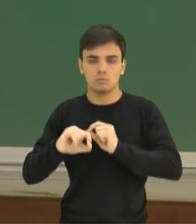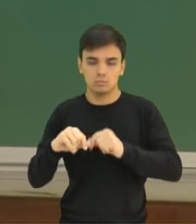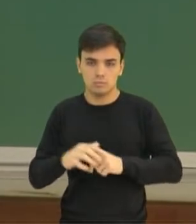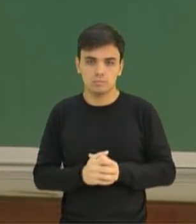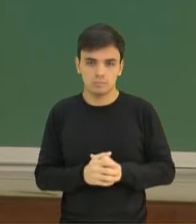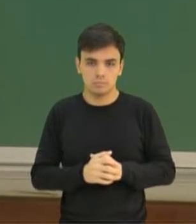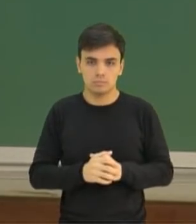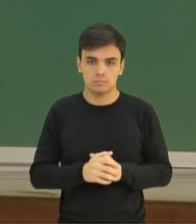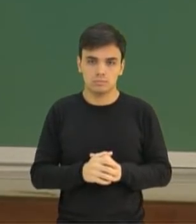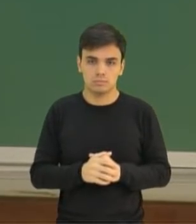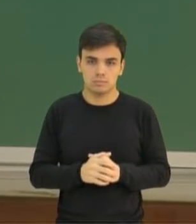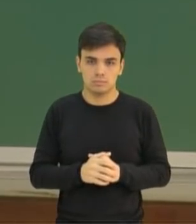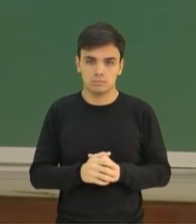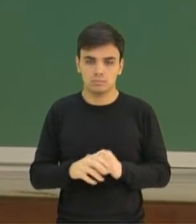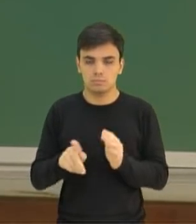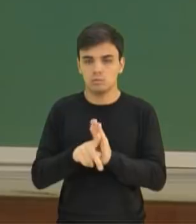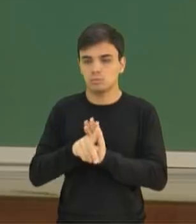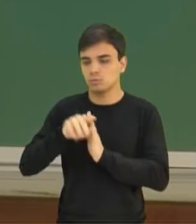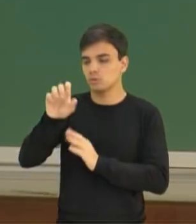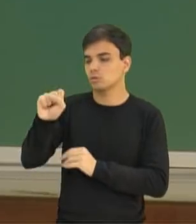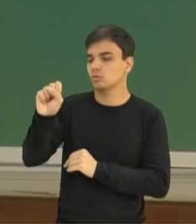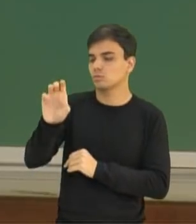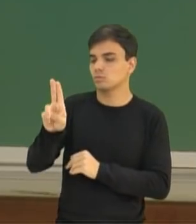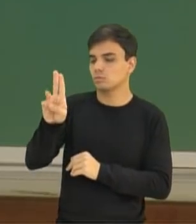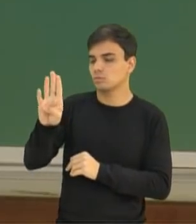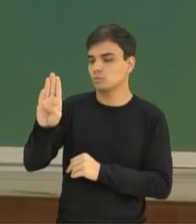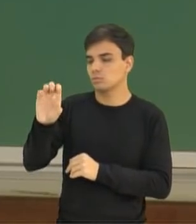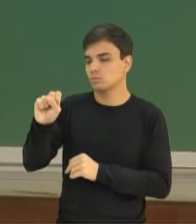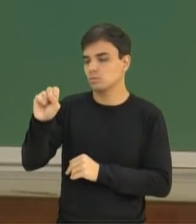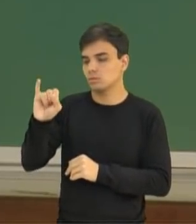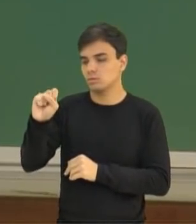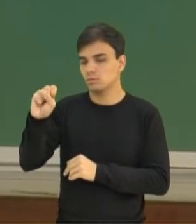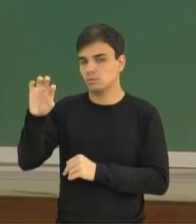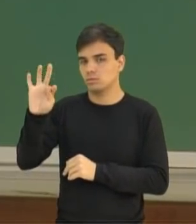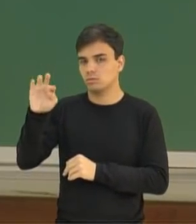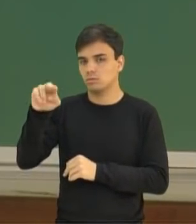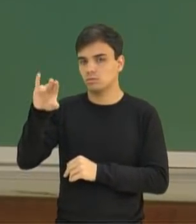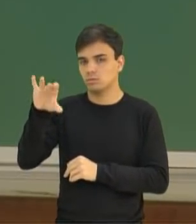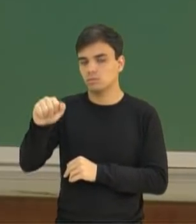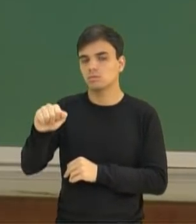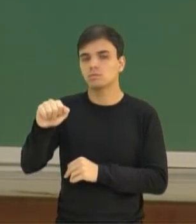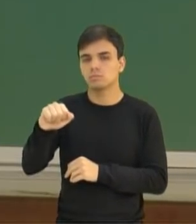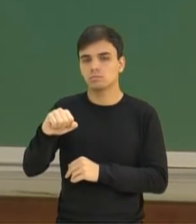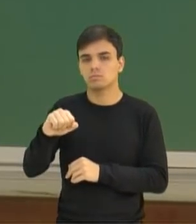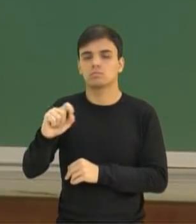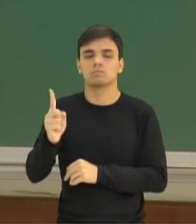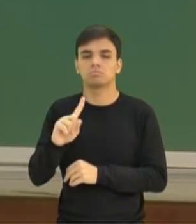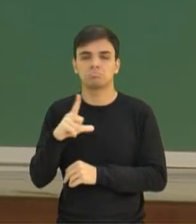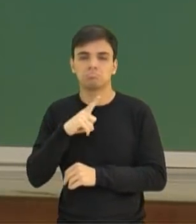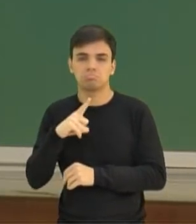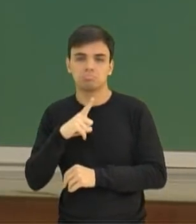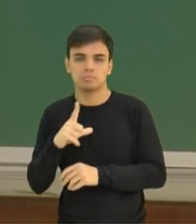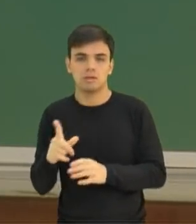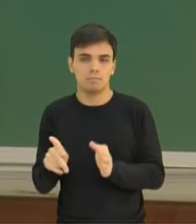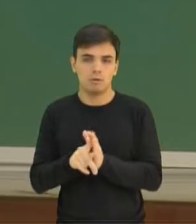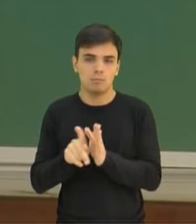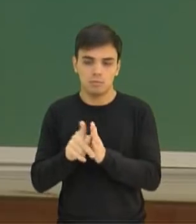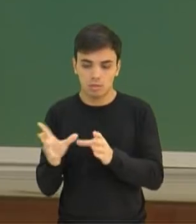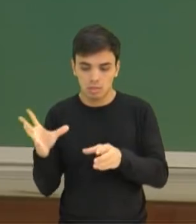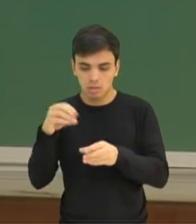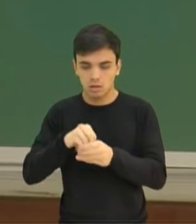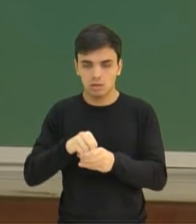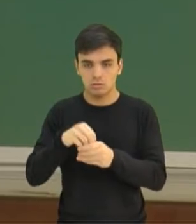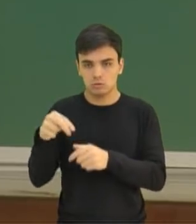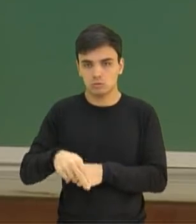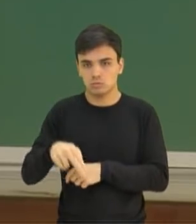subsistência. Então, as grandes áreas produzidas destinadas à exportação não estão no interior do Nordeste.